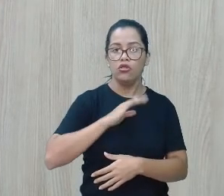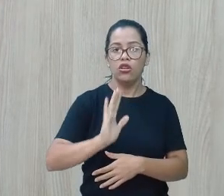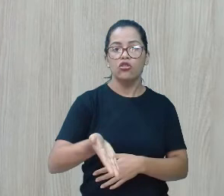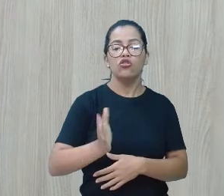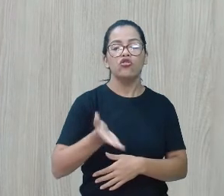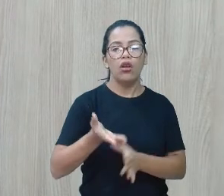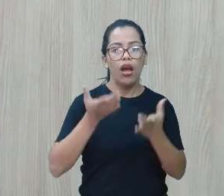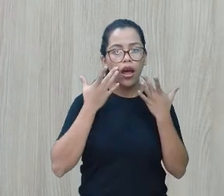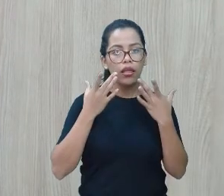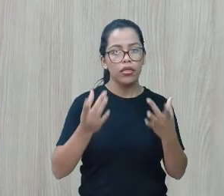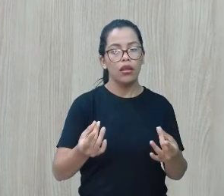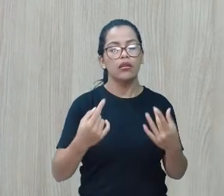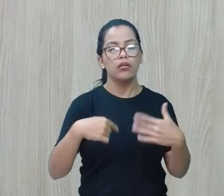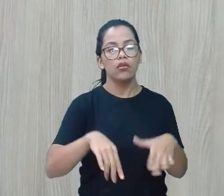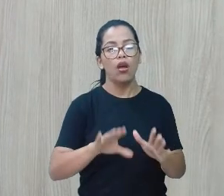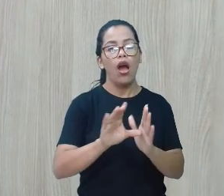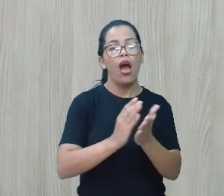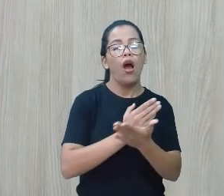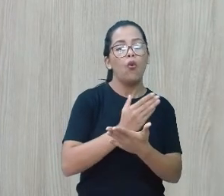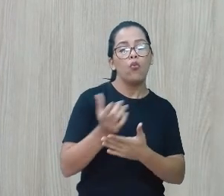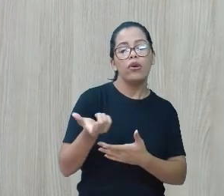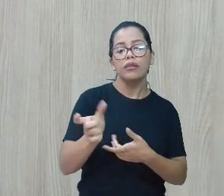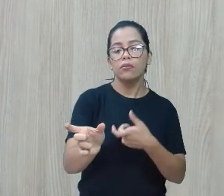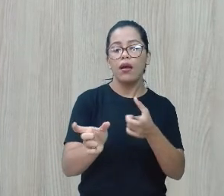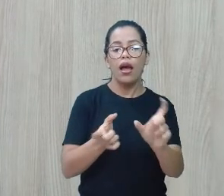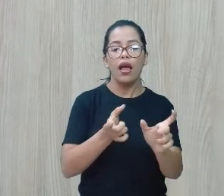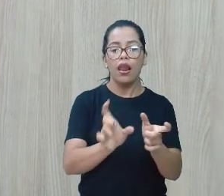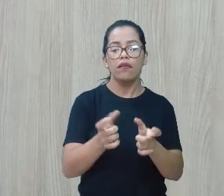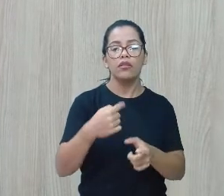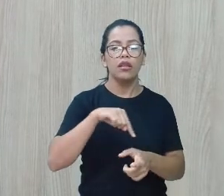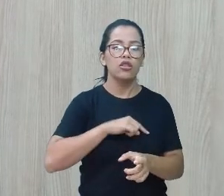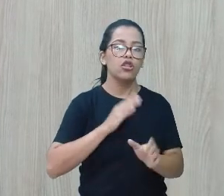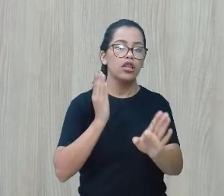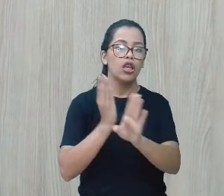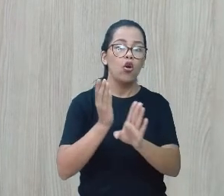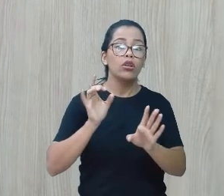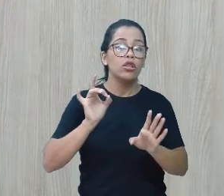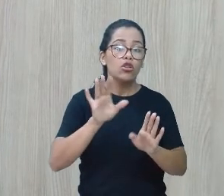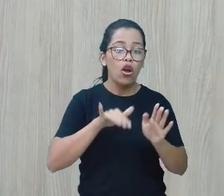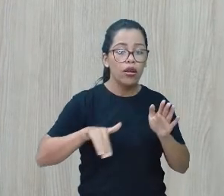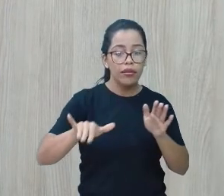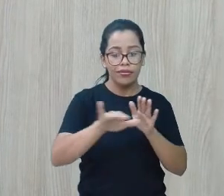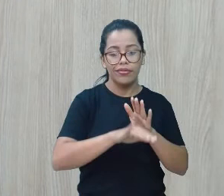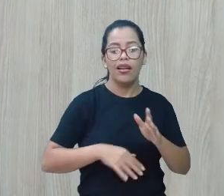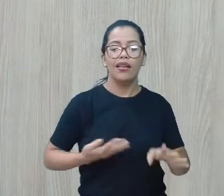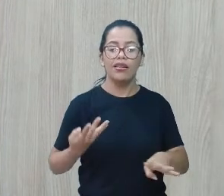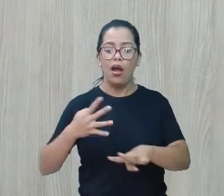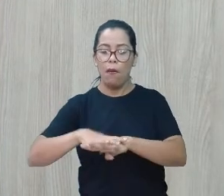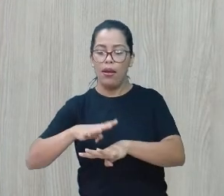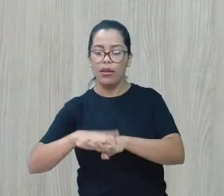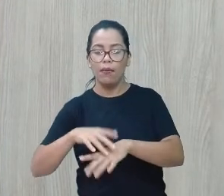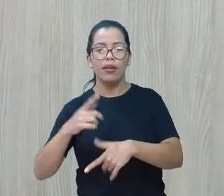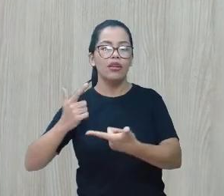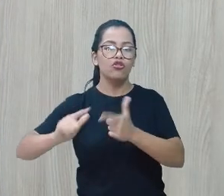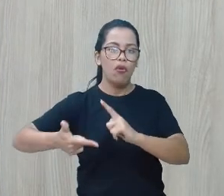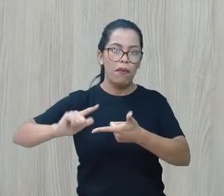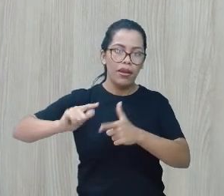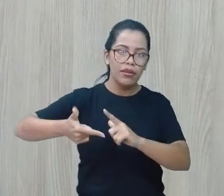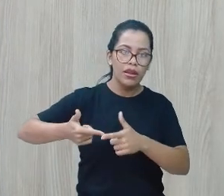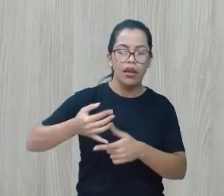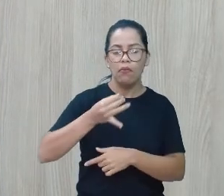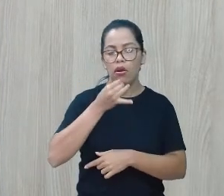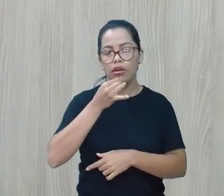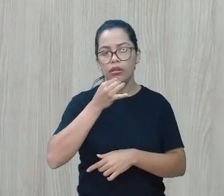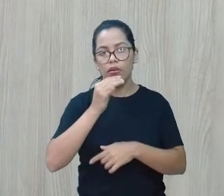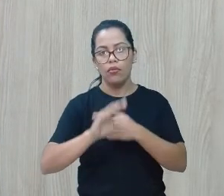algumas palavras que a gente encontra exclusivamente, né, Pedro, naquele universo matemático, naquele universo geométrico, né? Como, por